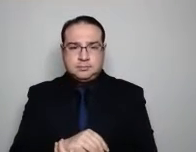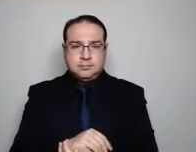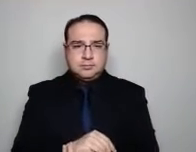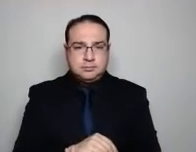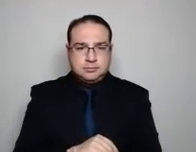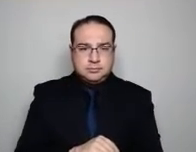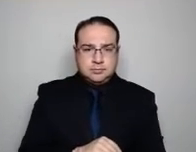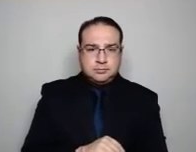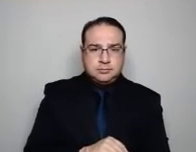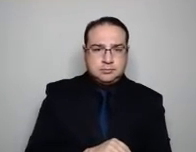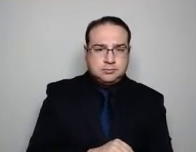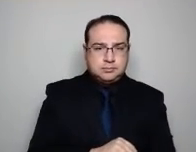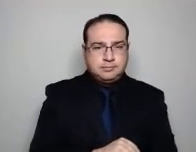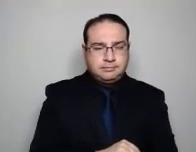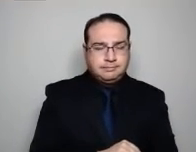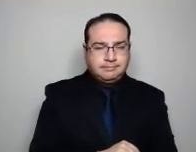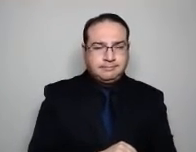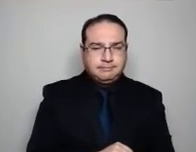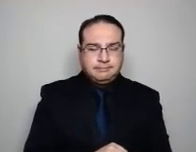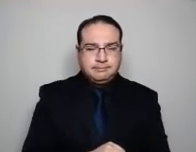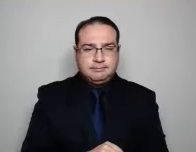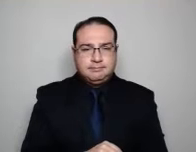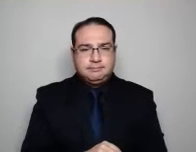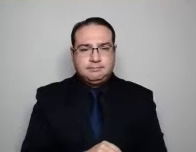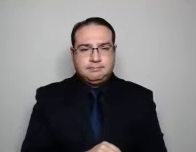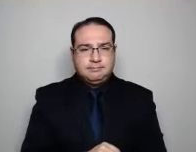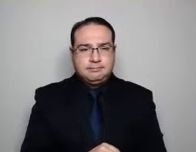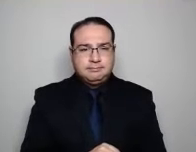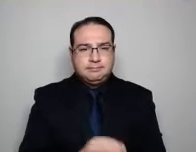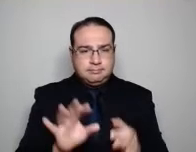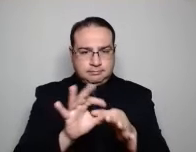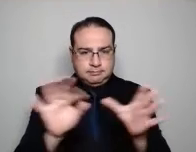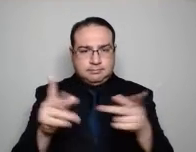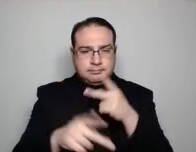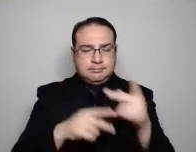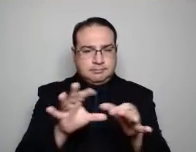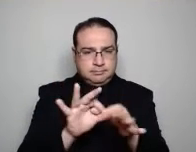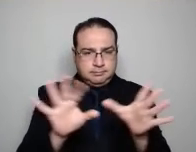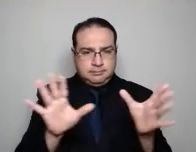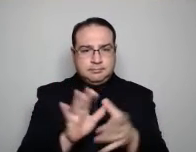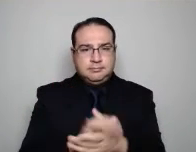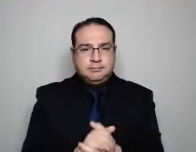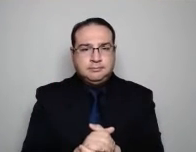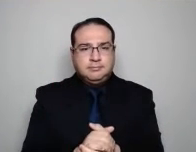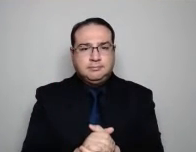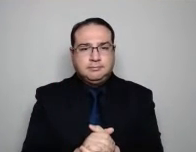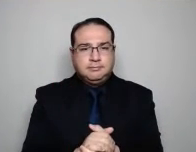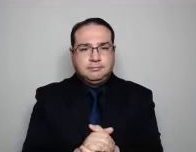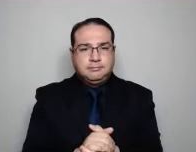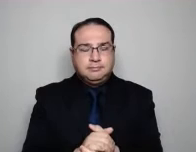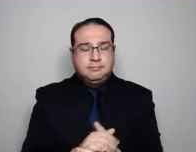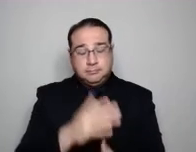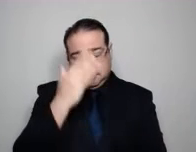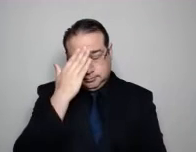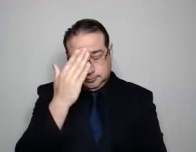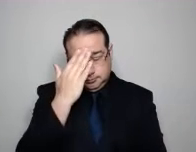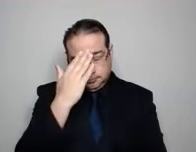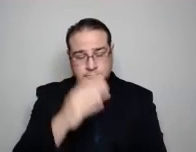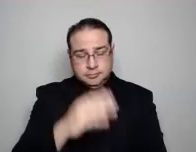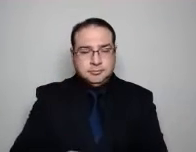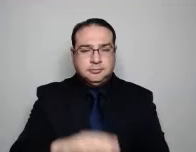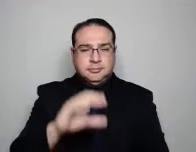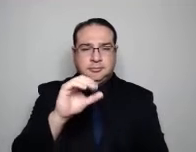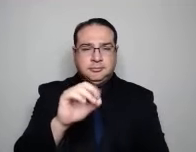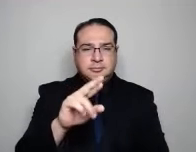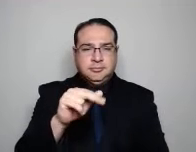Doutor Renato? É. Pronto, está com a palavra. Quer fazer? Muito obrigado, desembargador Cornélio. Eu vou tentar